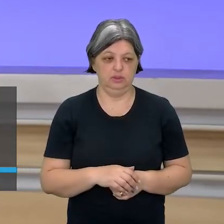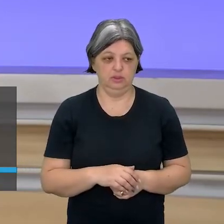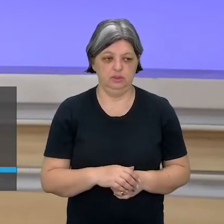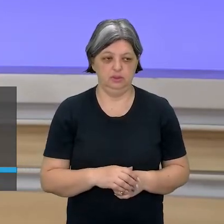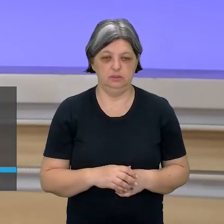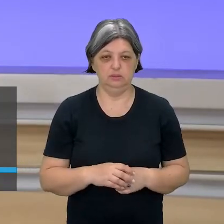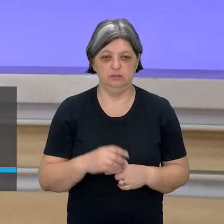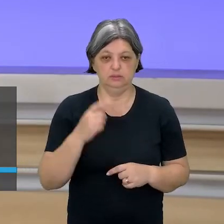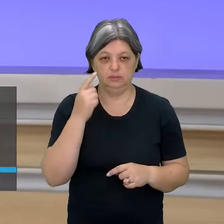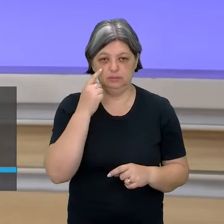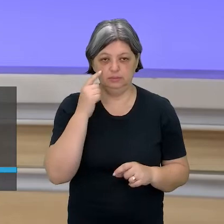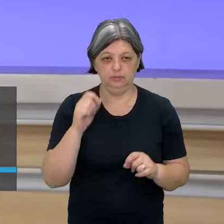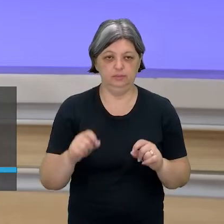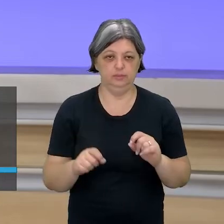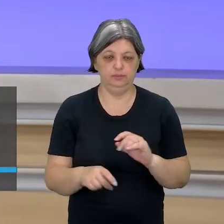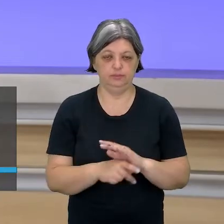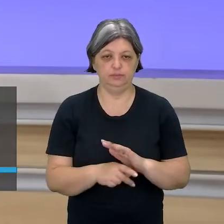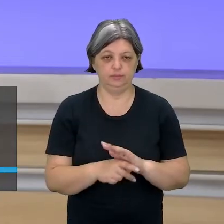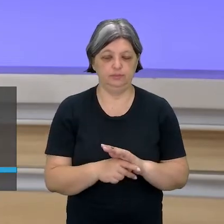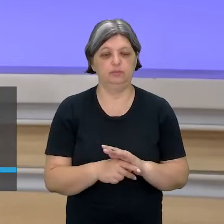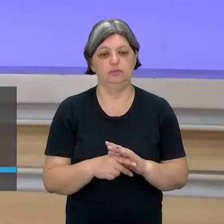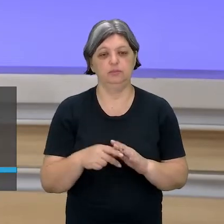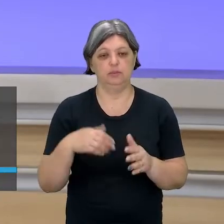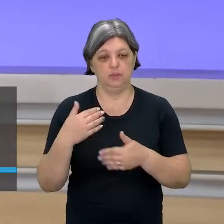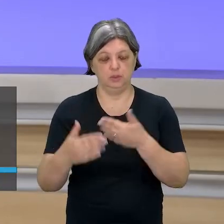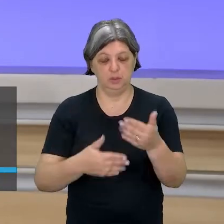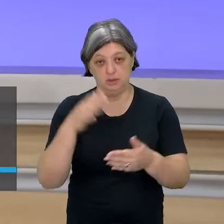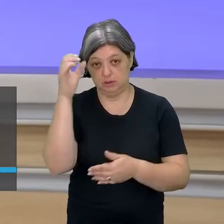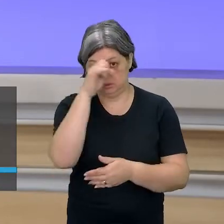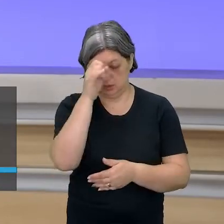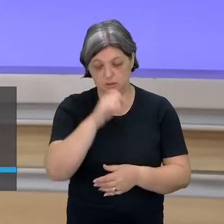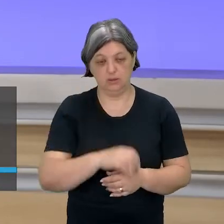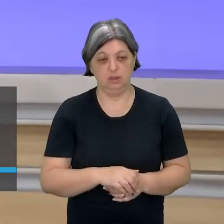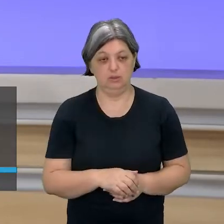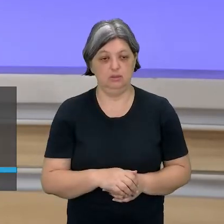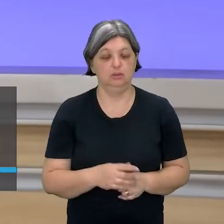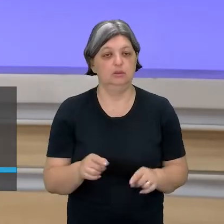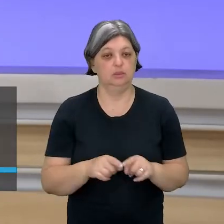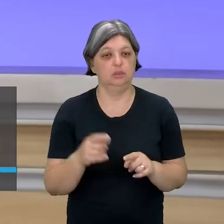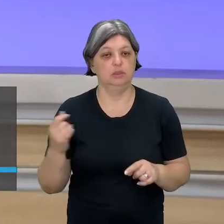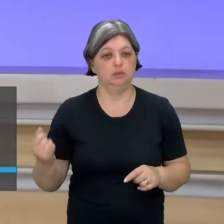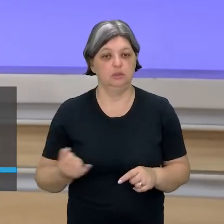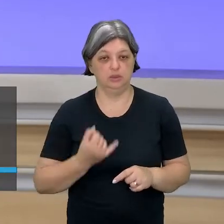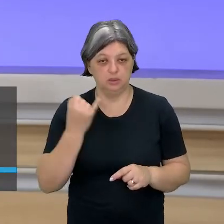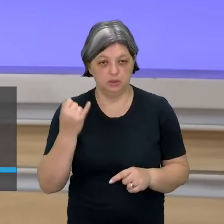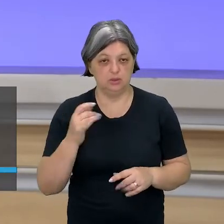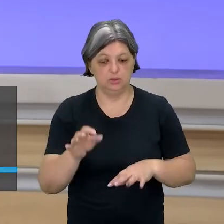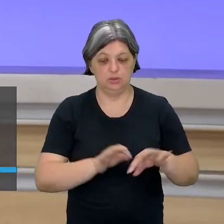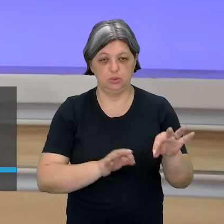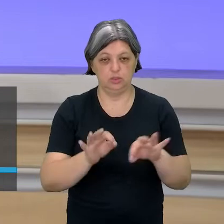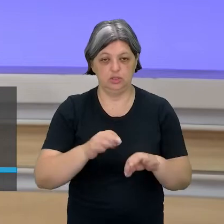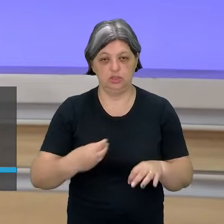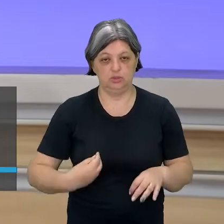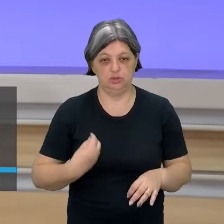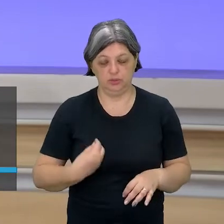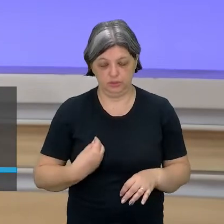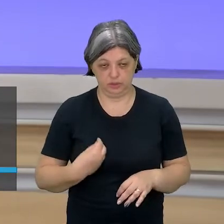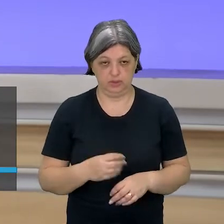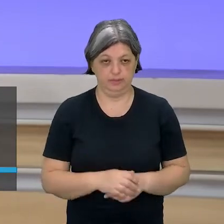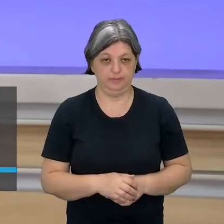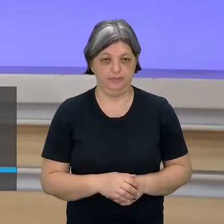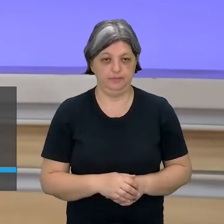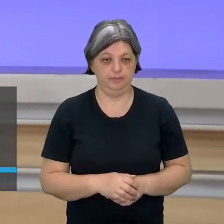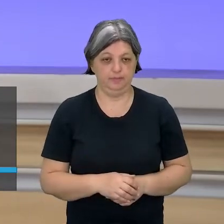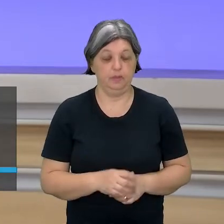esse processo aí de aprendizado, lembrando também que isso vai ser super importante aí para o seu projeto de vida, já que vocês